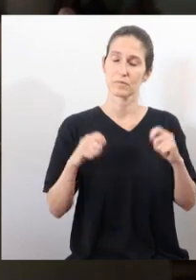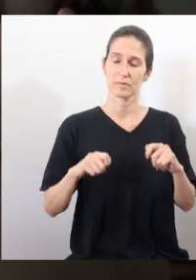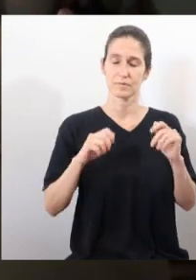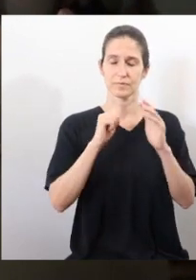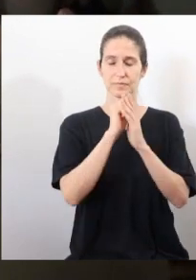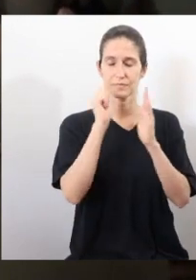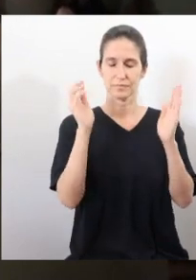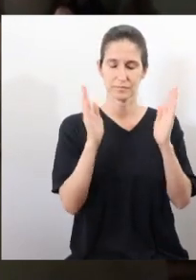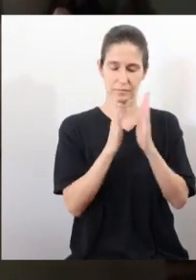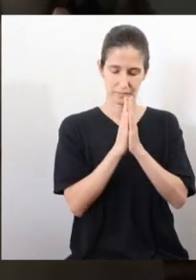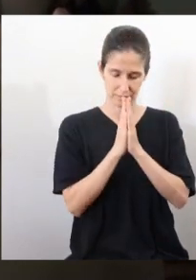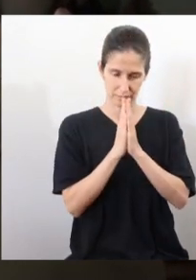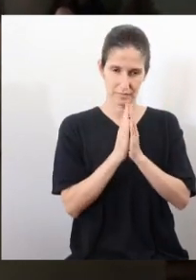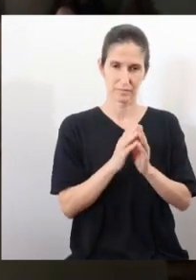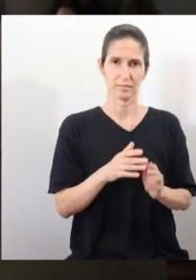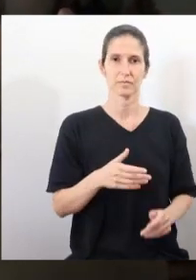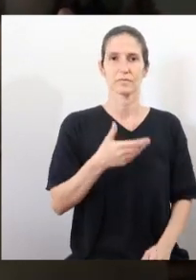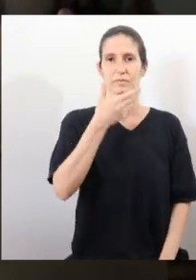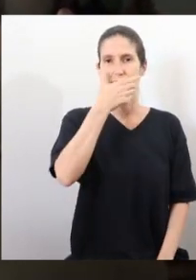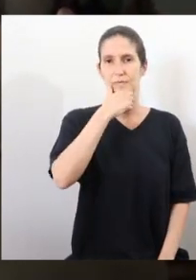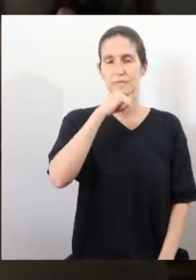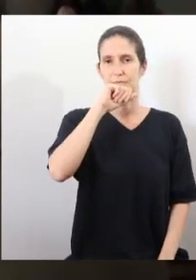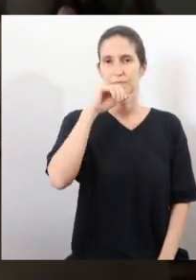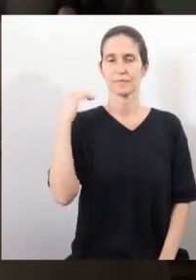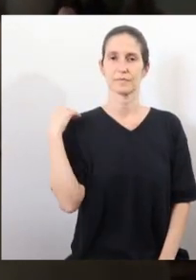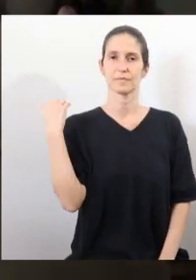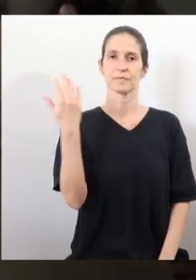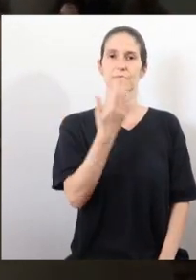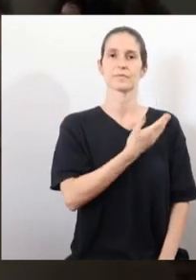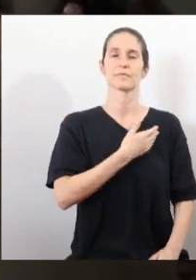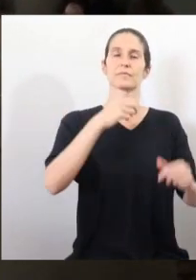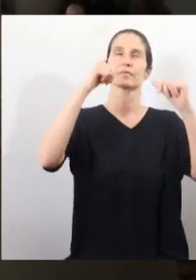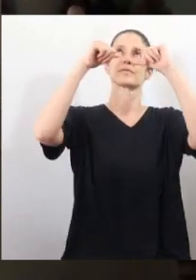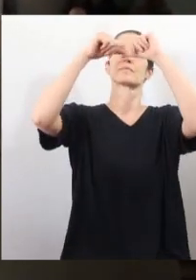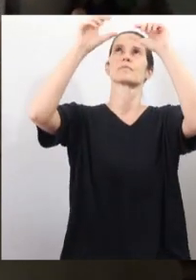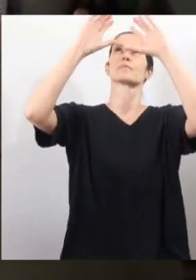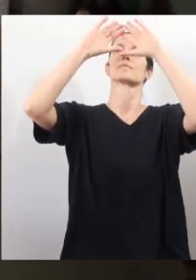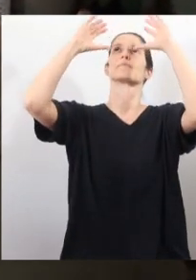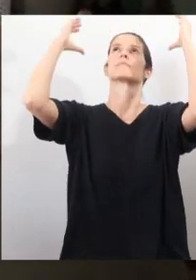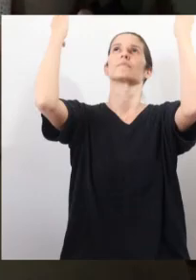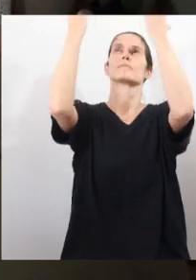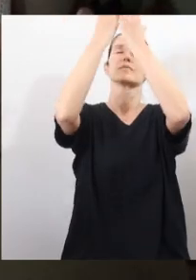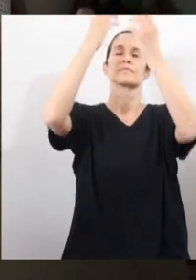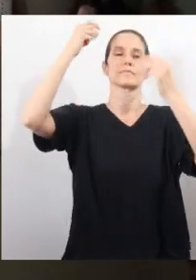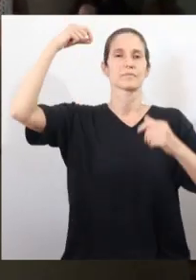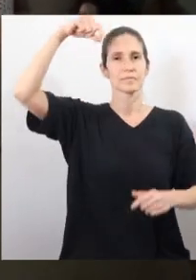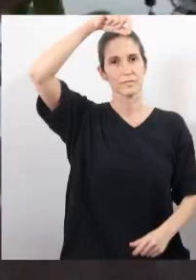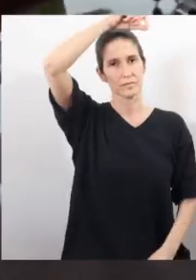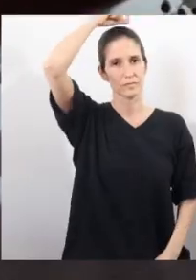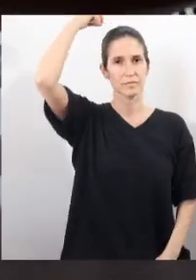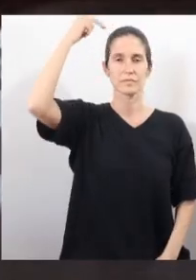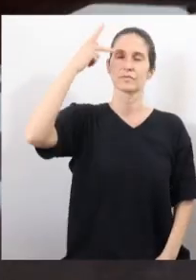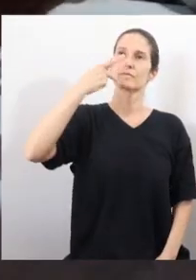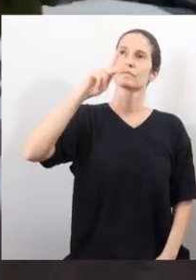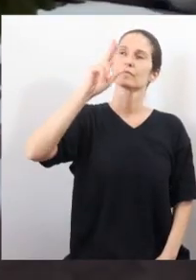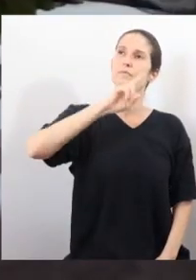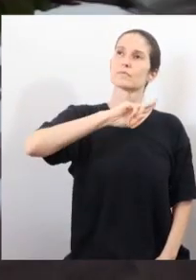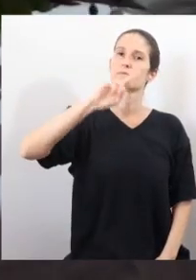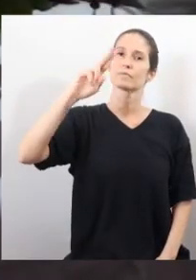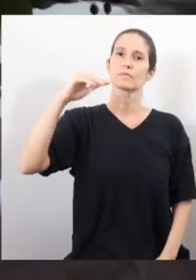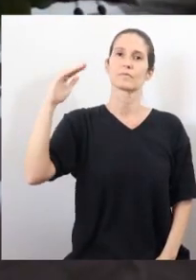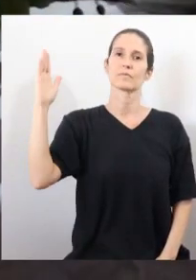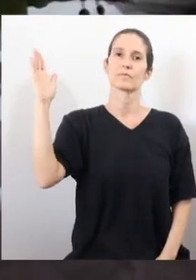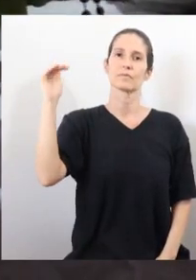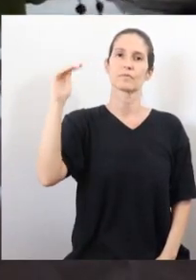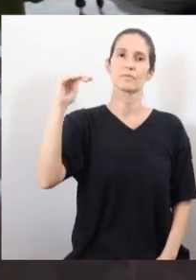pode recitar mentalmente o Pai Nosso. Pai Nosso que estás nos céus,